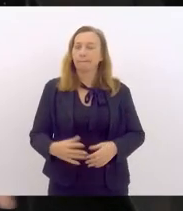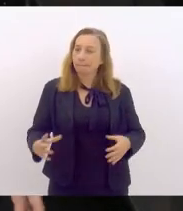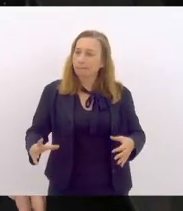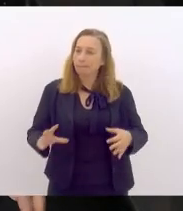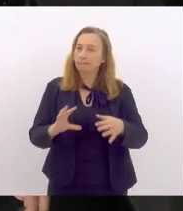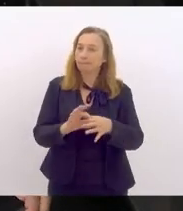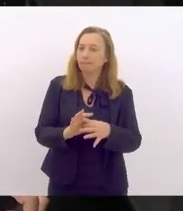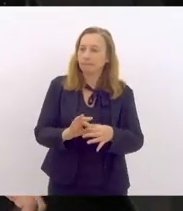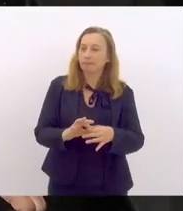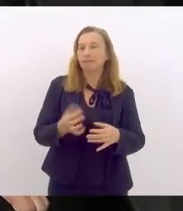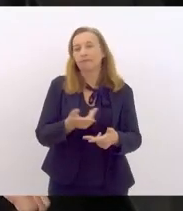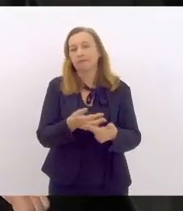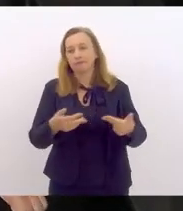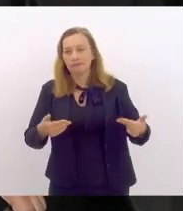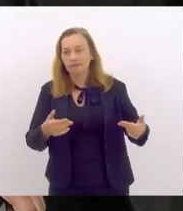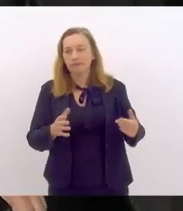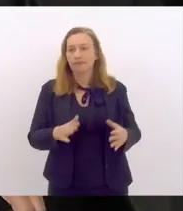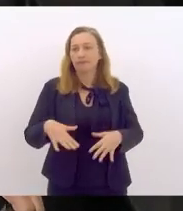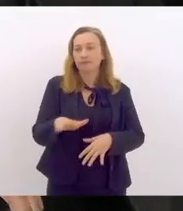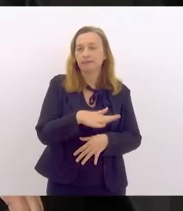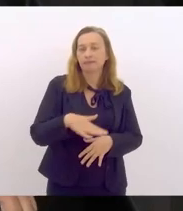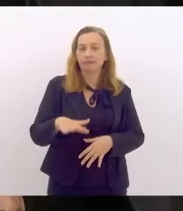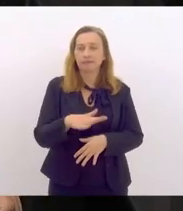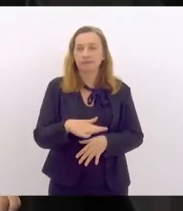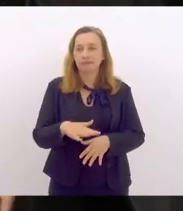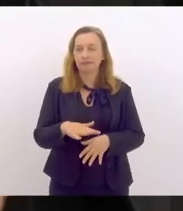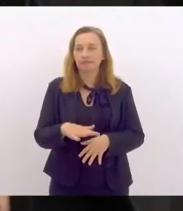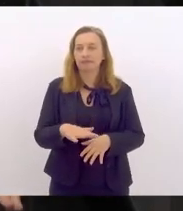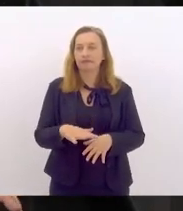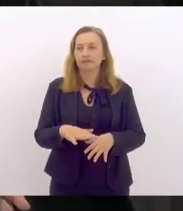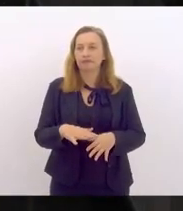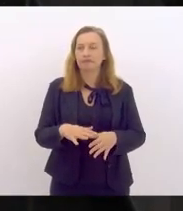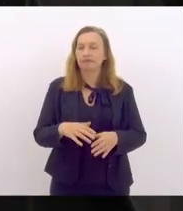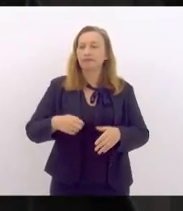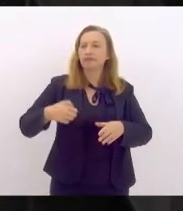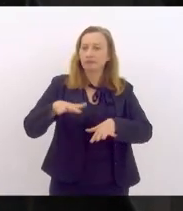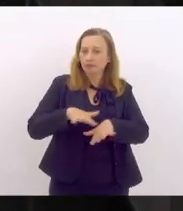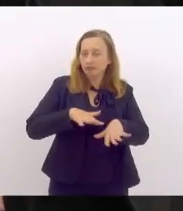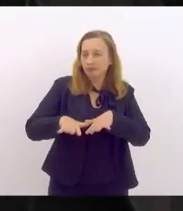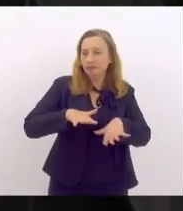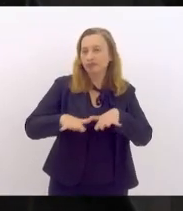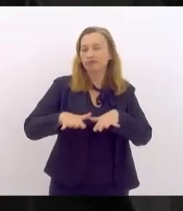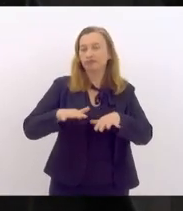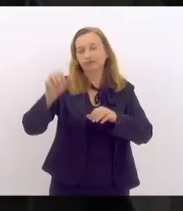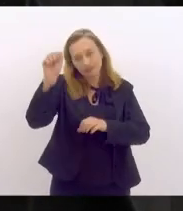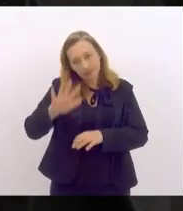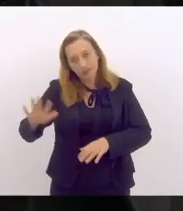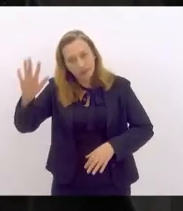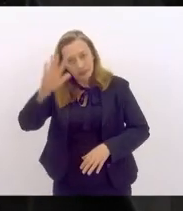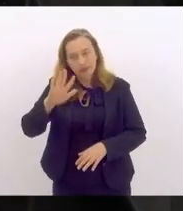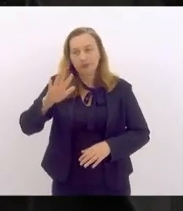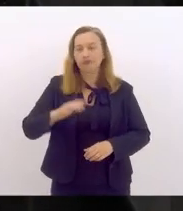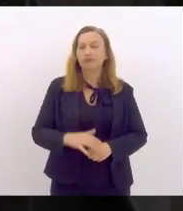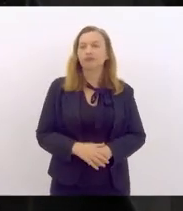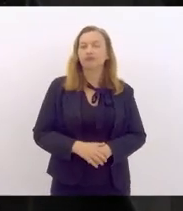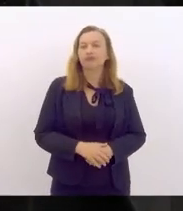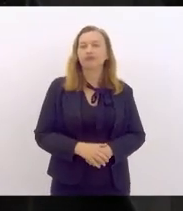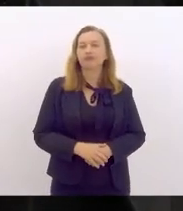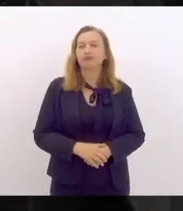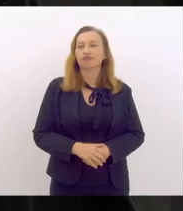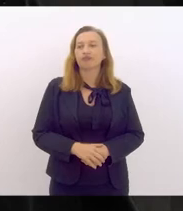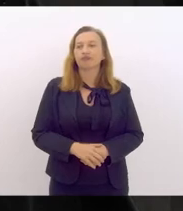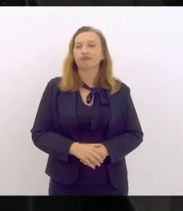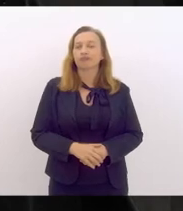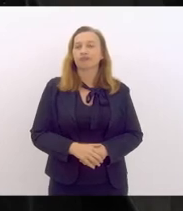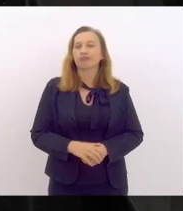a vários coletivos da sociedade civil organizada que estão puxando o movimento Nacional de modo que